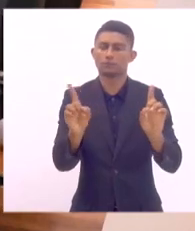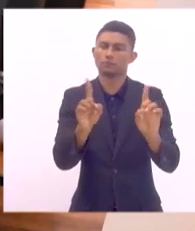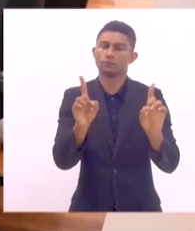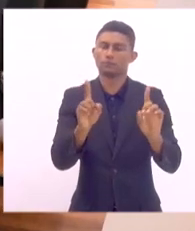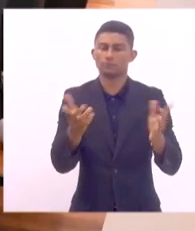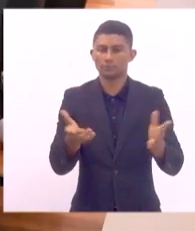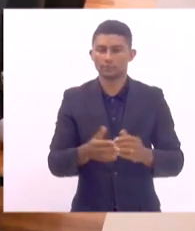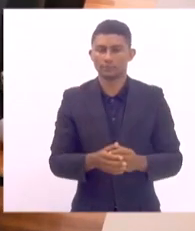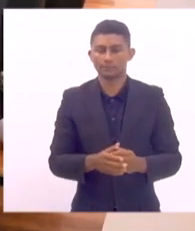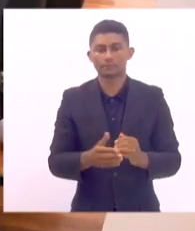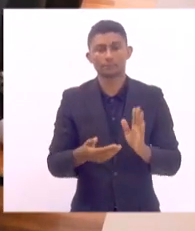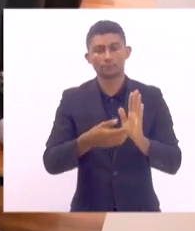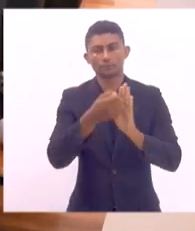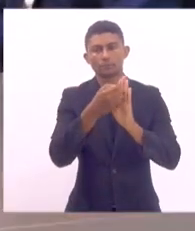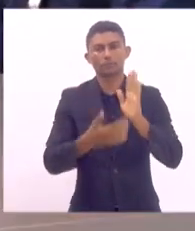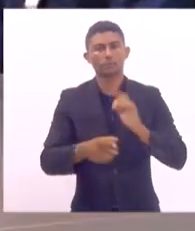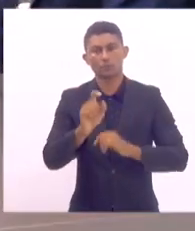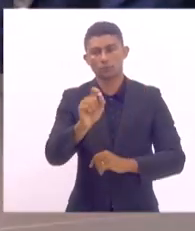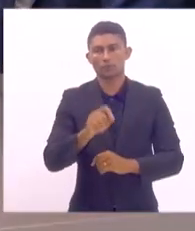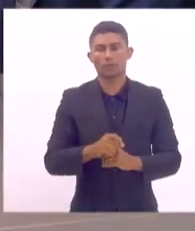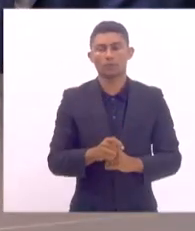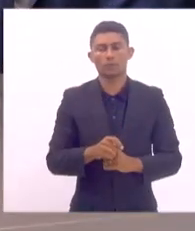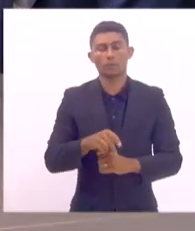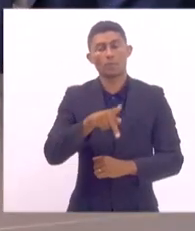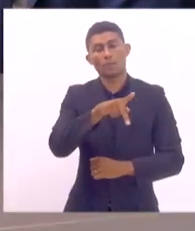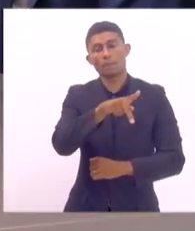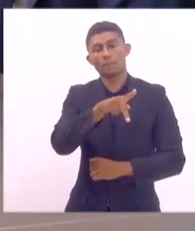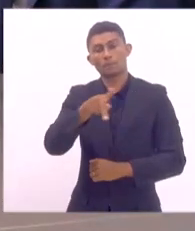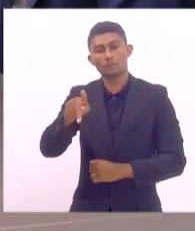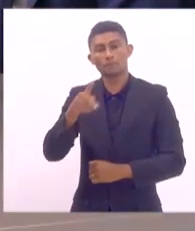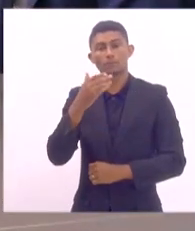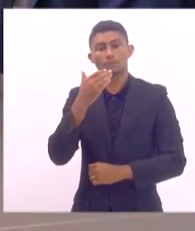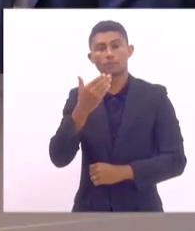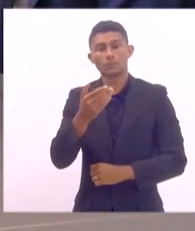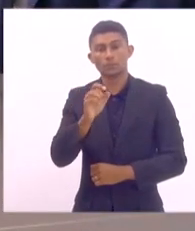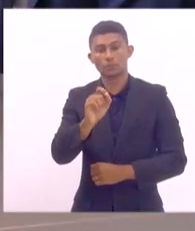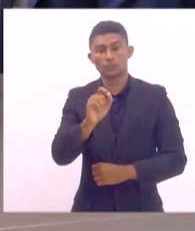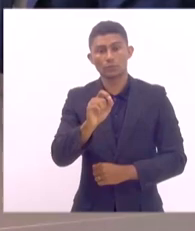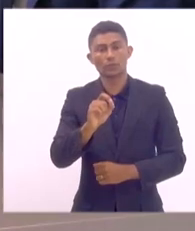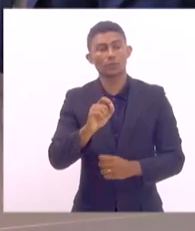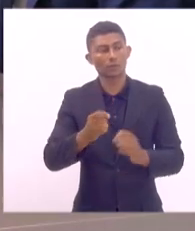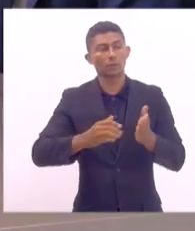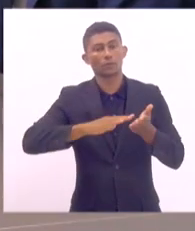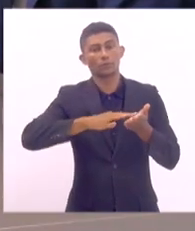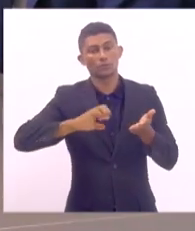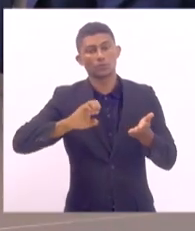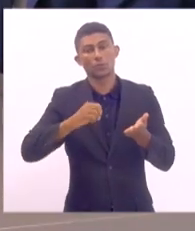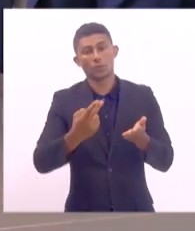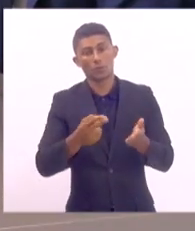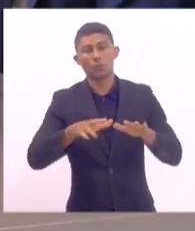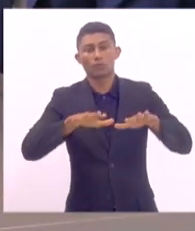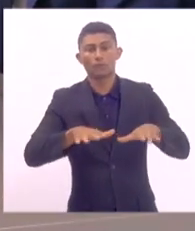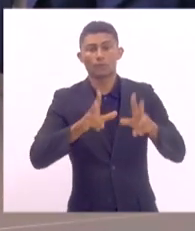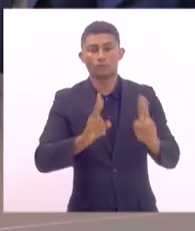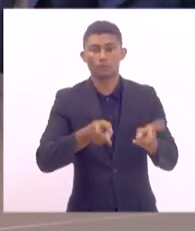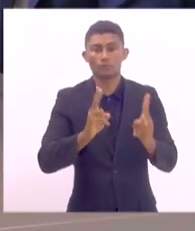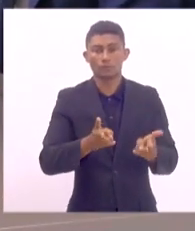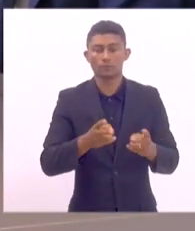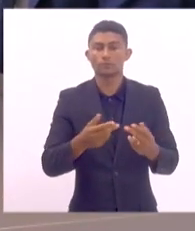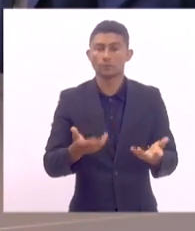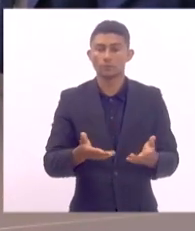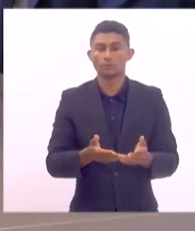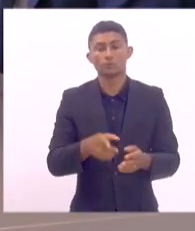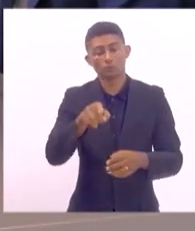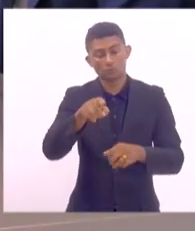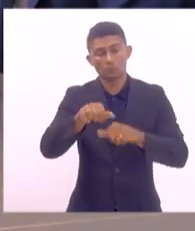está dizendo que o presidente pediu para não ou retira ou mantém, Vossa Excelência faz um projeto autorizativo. Fica autorizado, papapá,